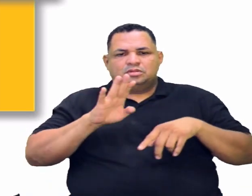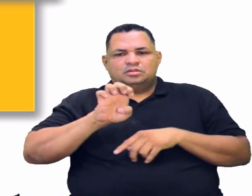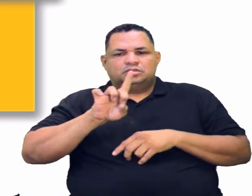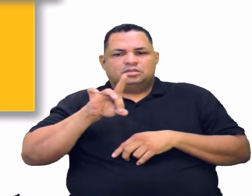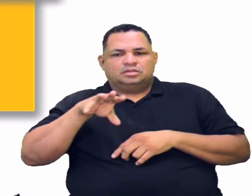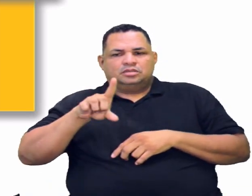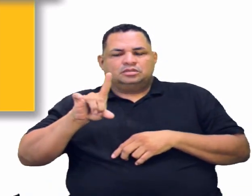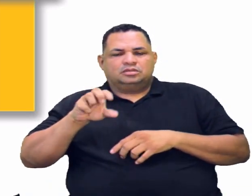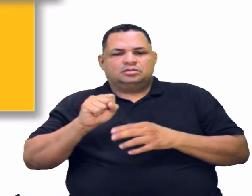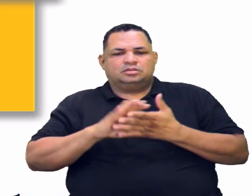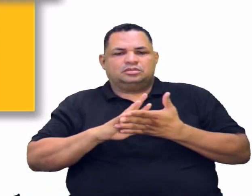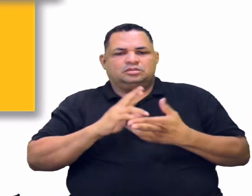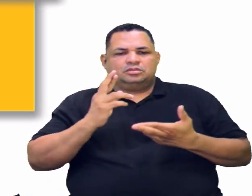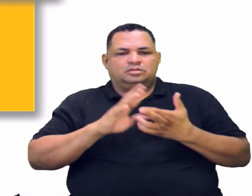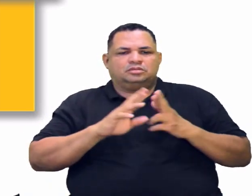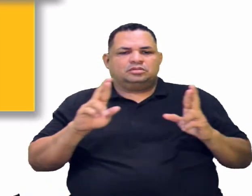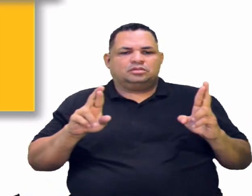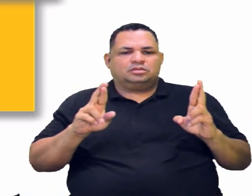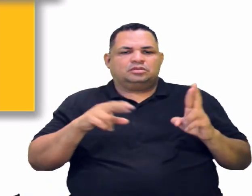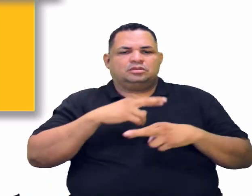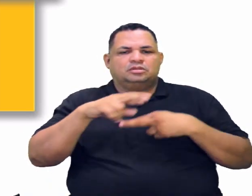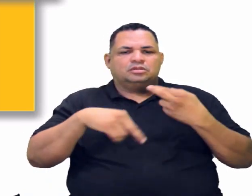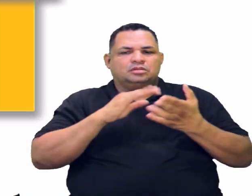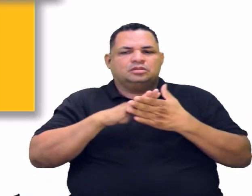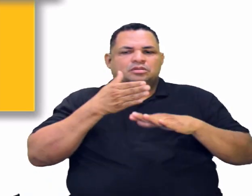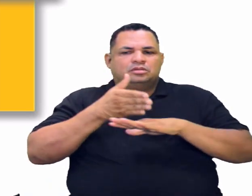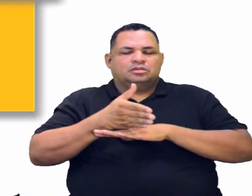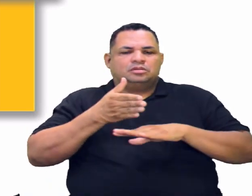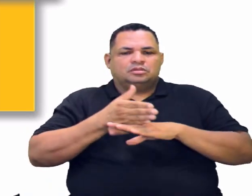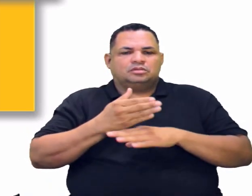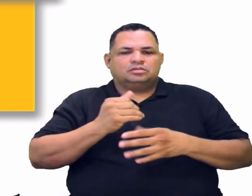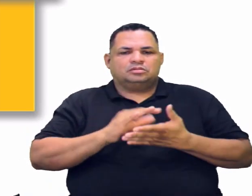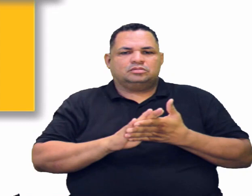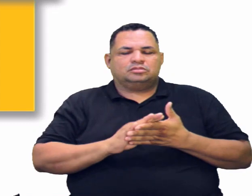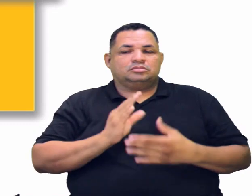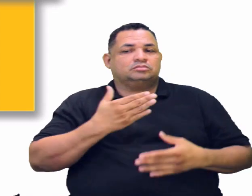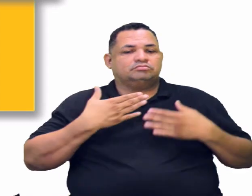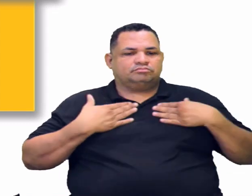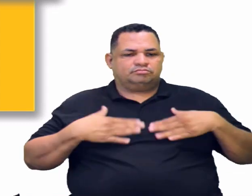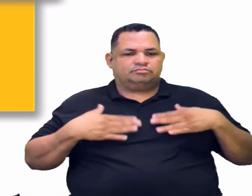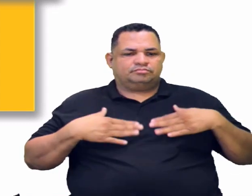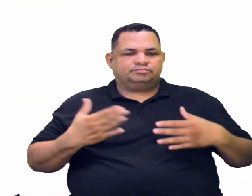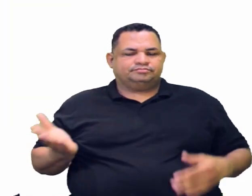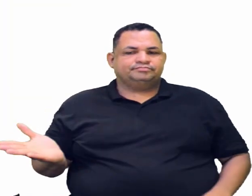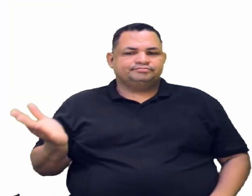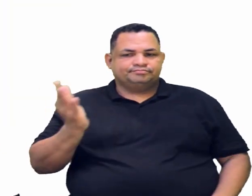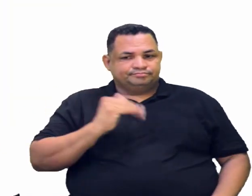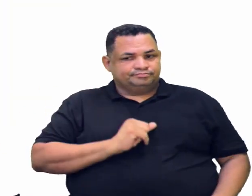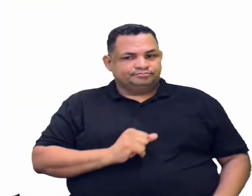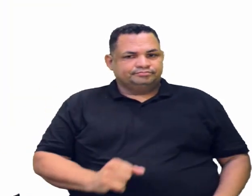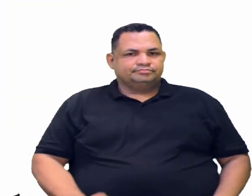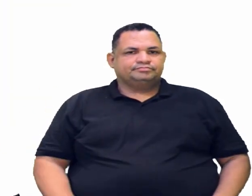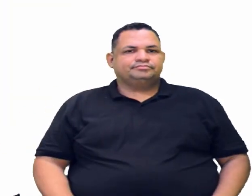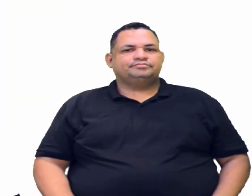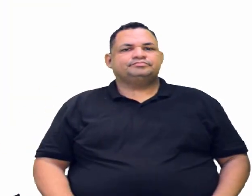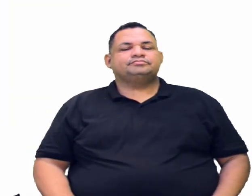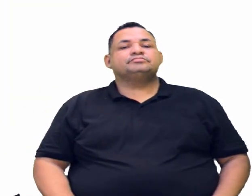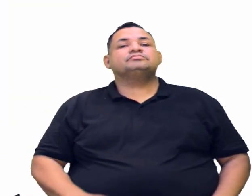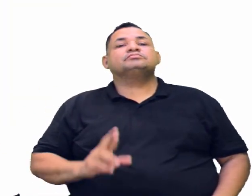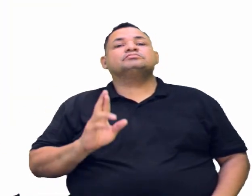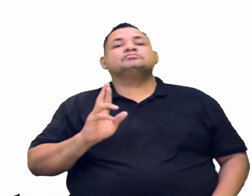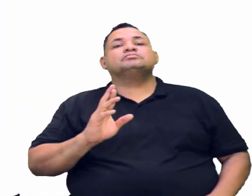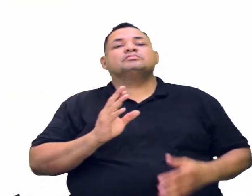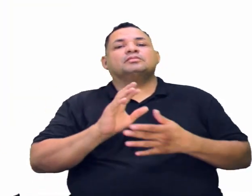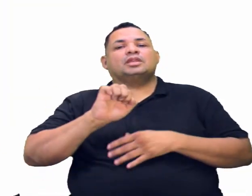e as reações em que eles participam como reagentes. Tranquilo? Então, vamos lá. Quem são os